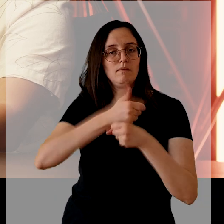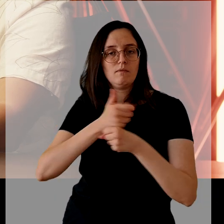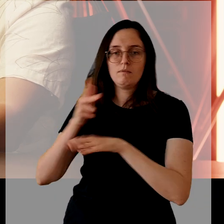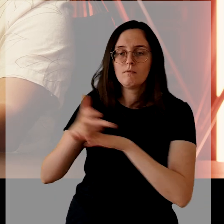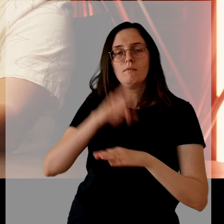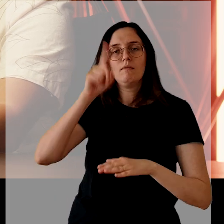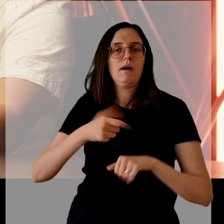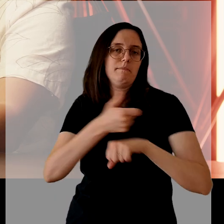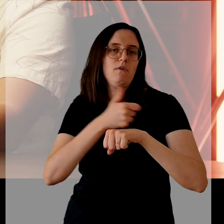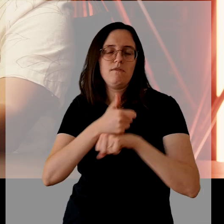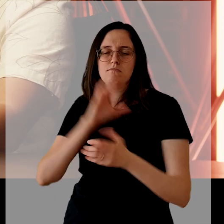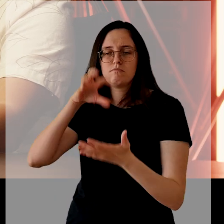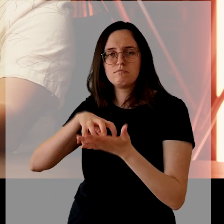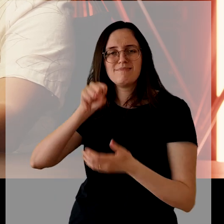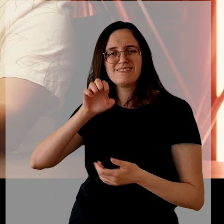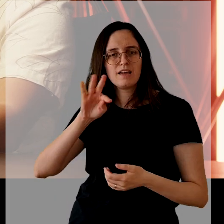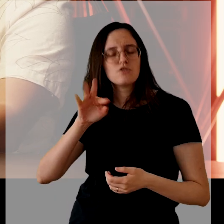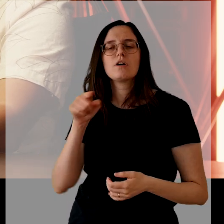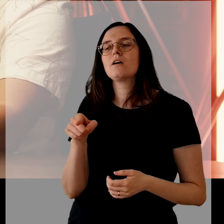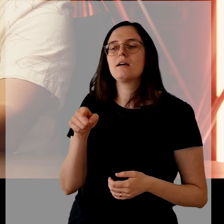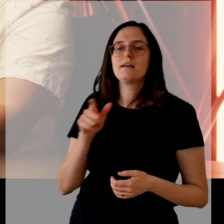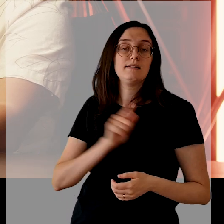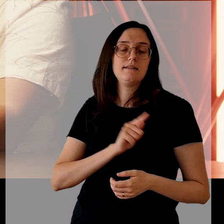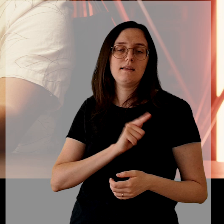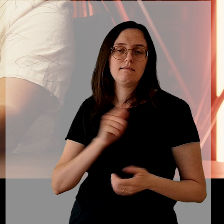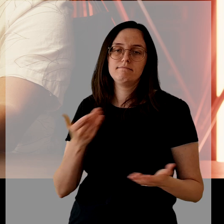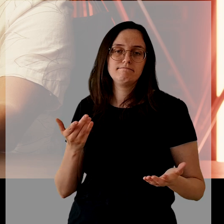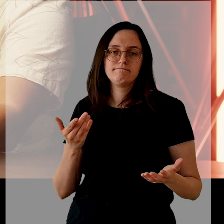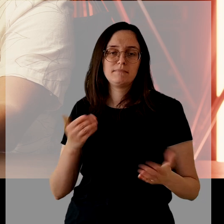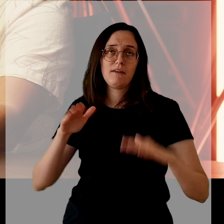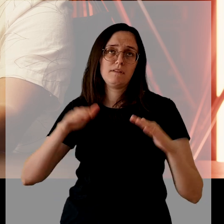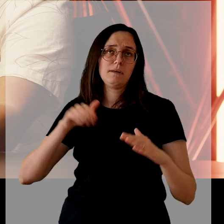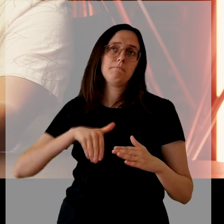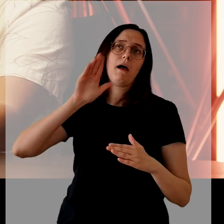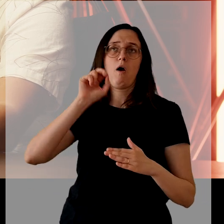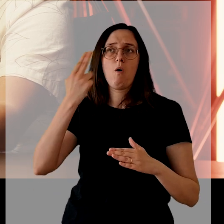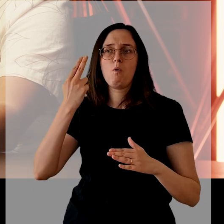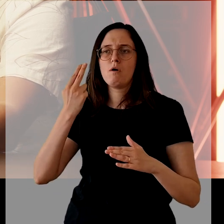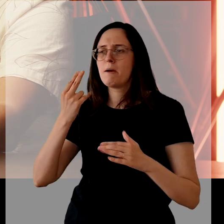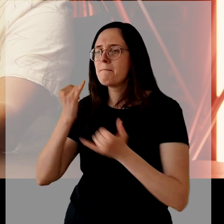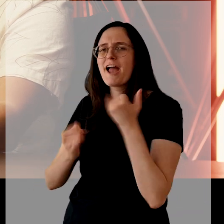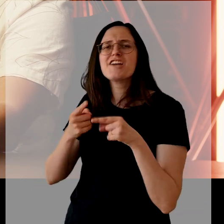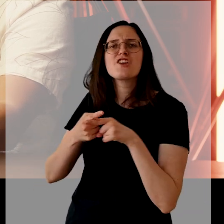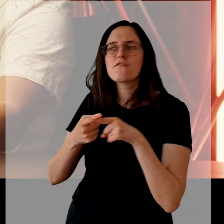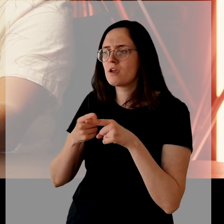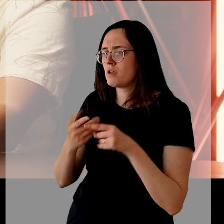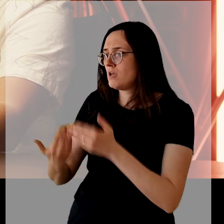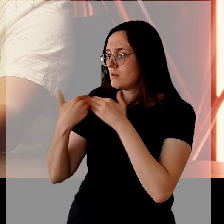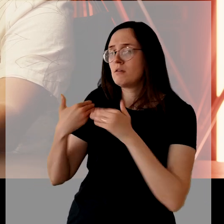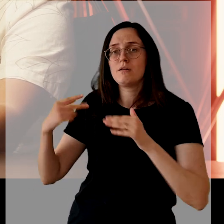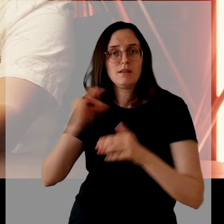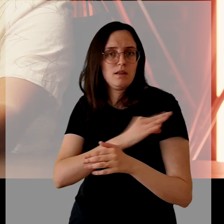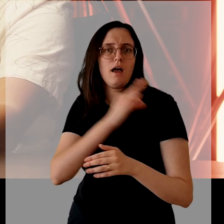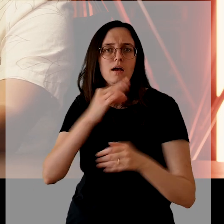seja o profissional no set que tenha a maior ou uma das maiores responsabilidades técnicas